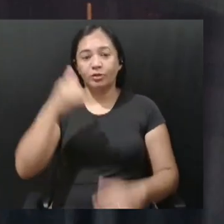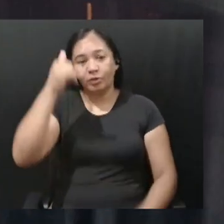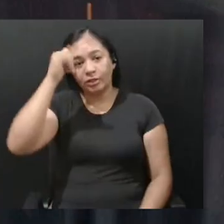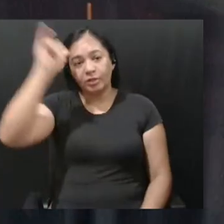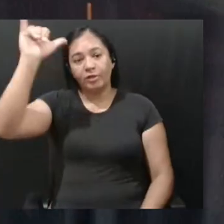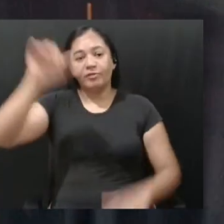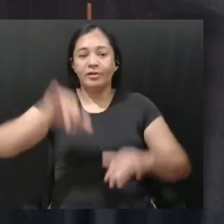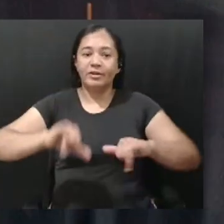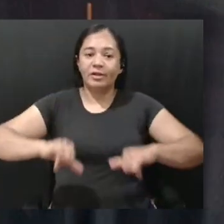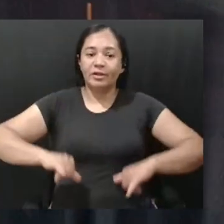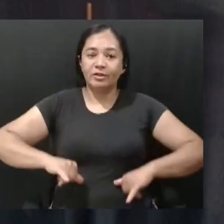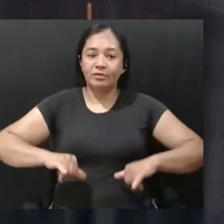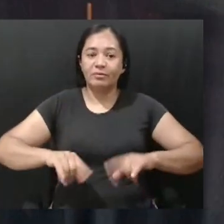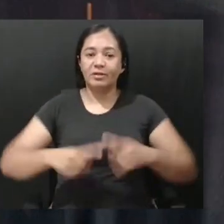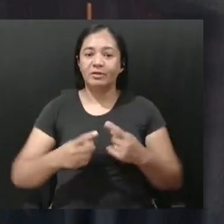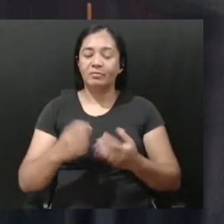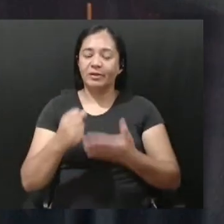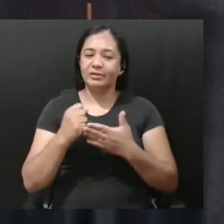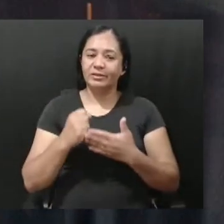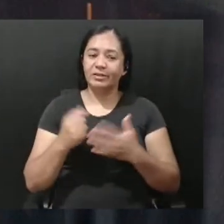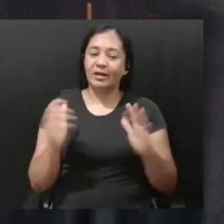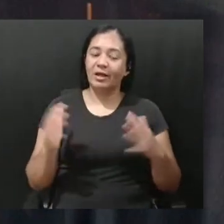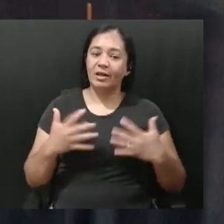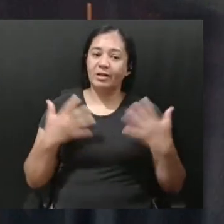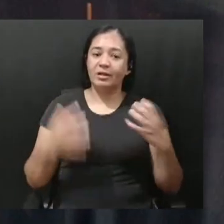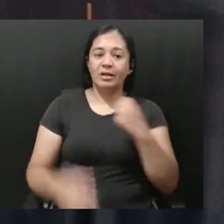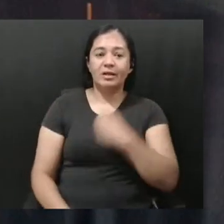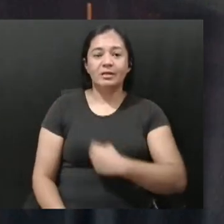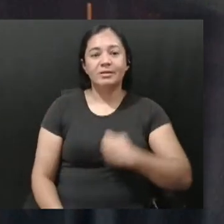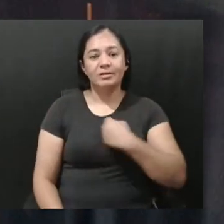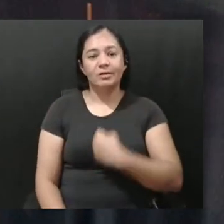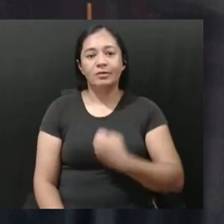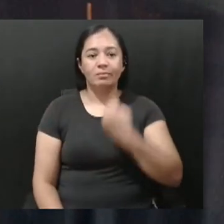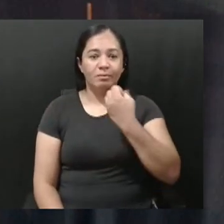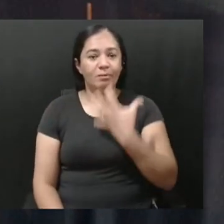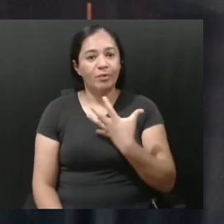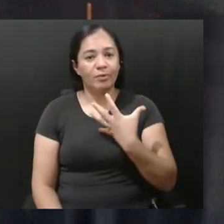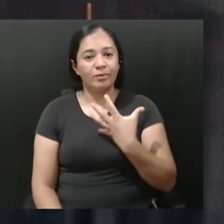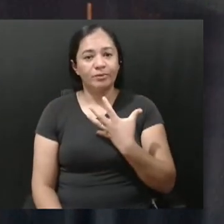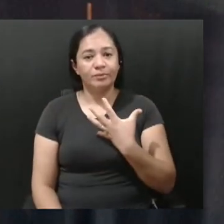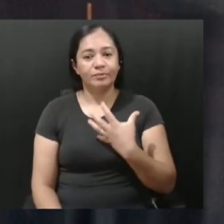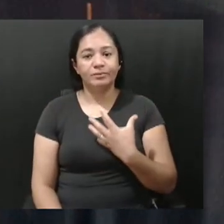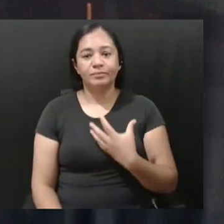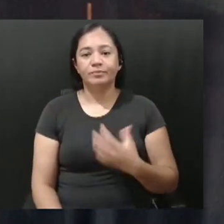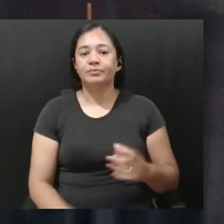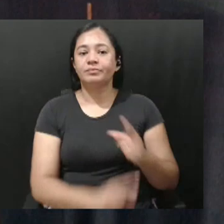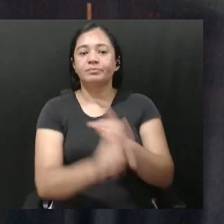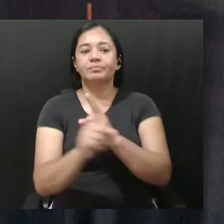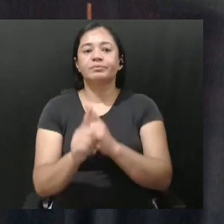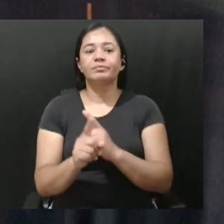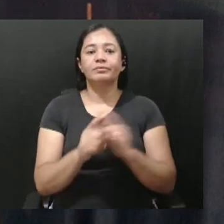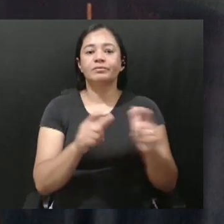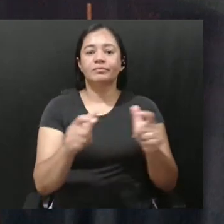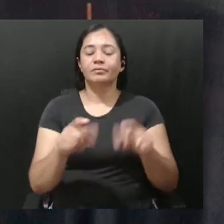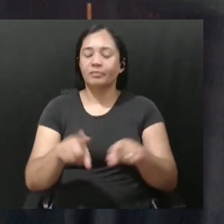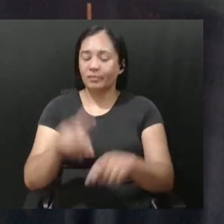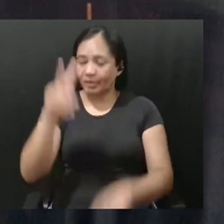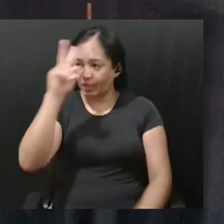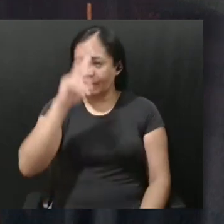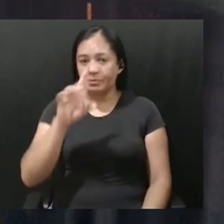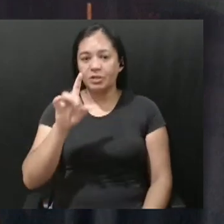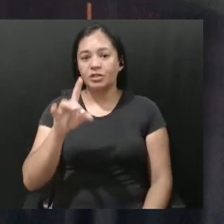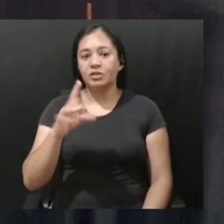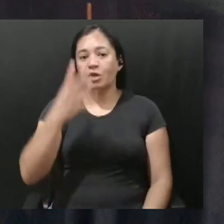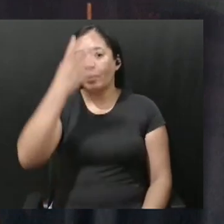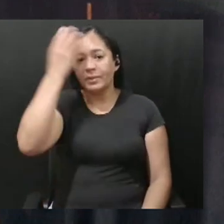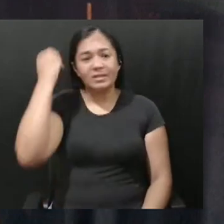Uhum. saudade de uma maneira boa, né, enfim, encontrando um lugar para lembrar, né, não é sobre esquecer, não é sobre apagar